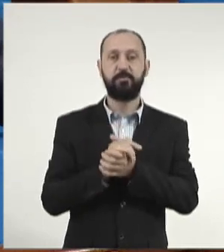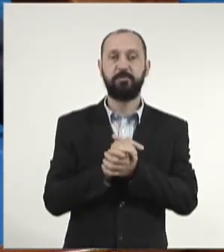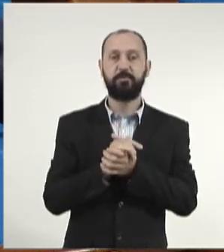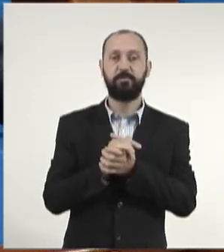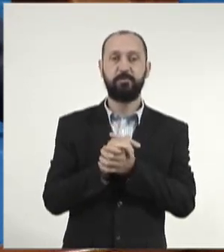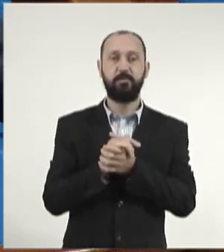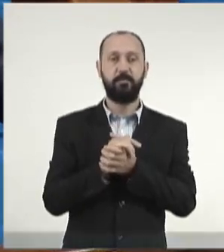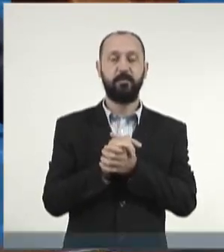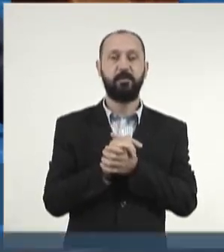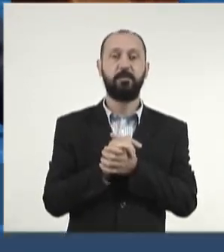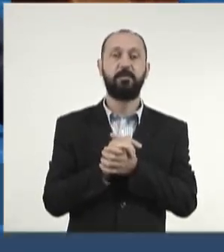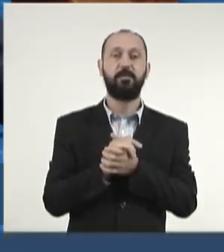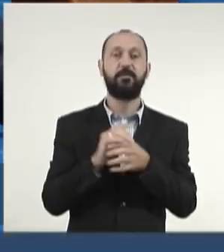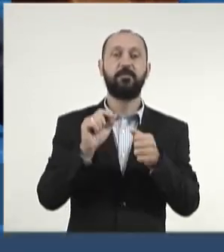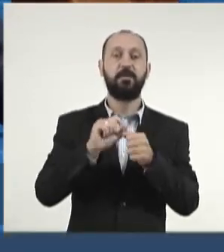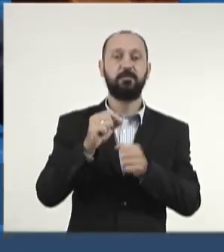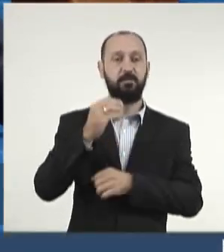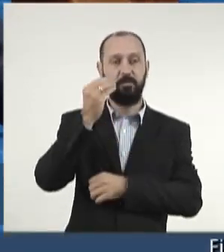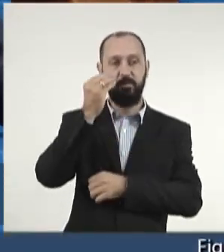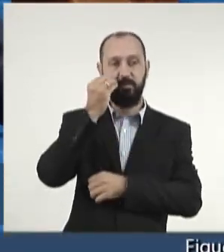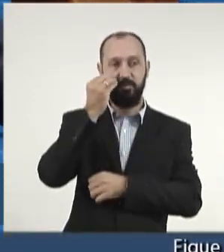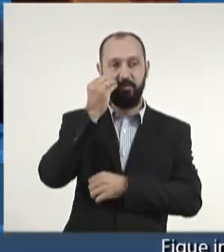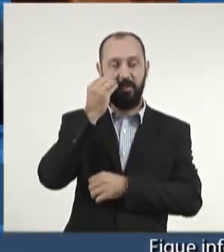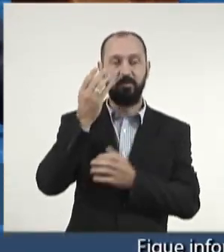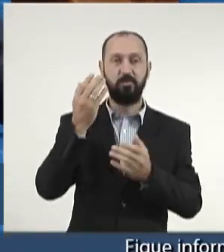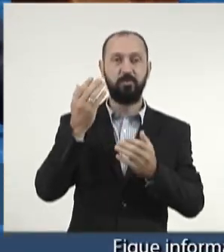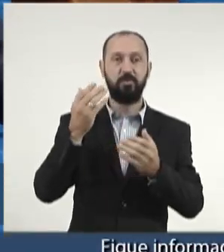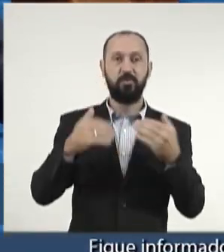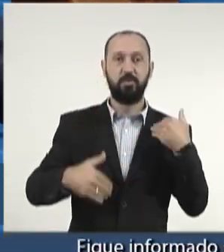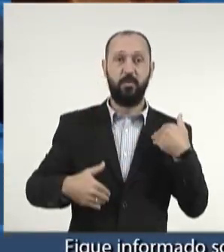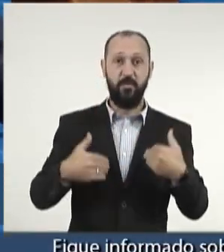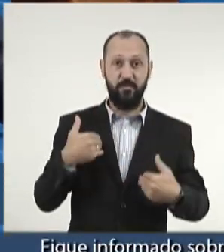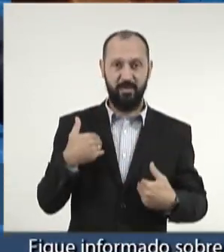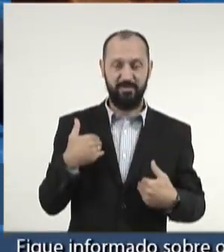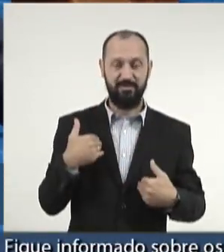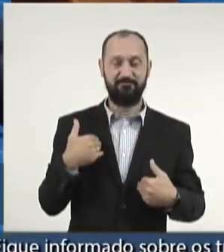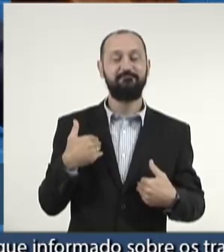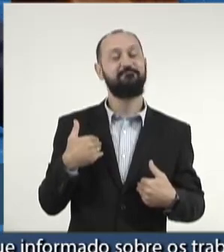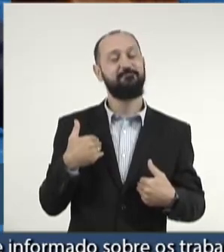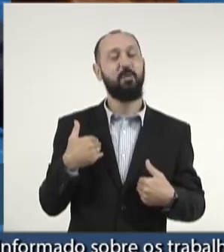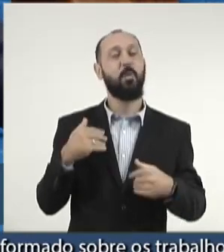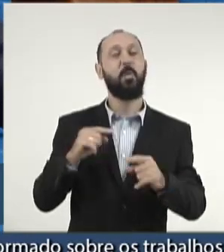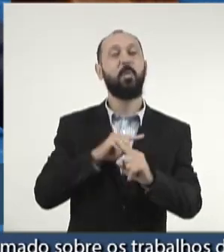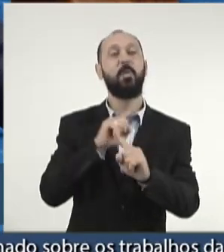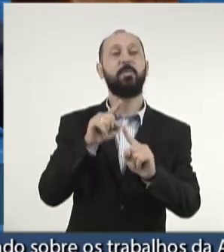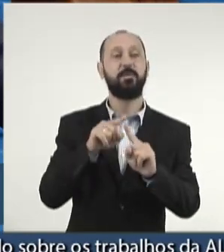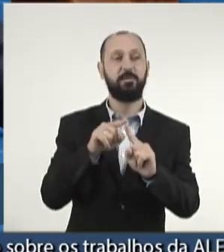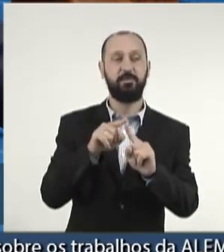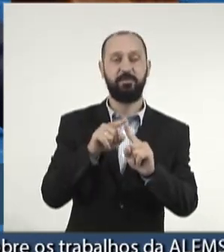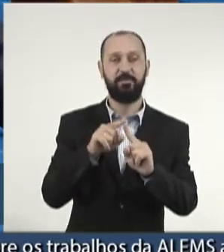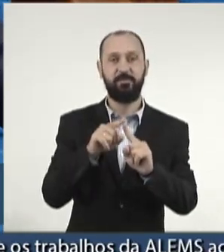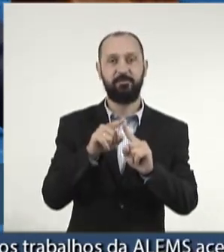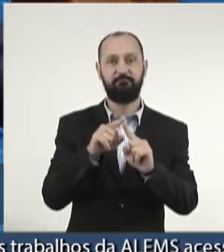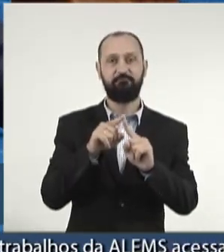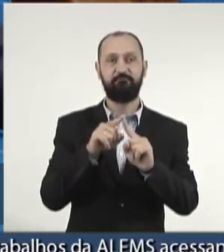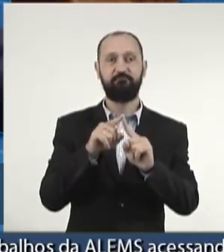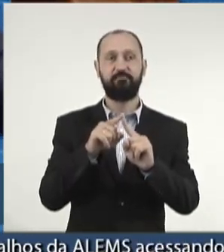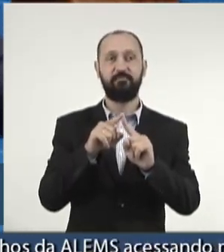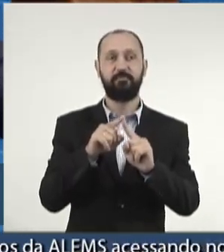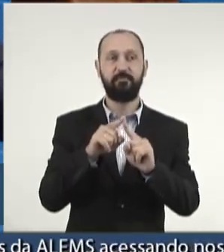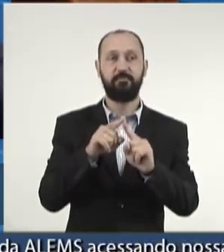realizar um teste de aptidão física com o objetivo